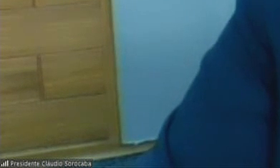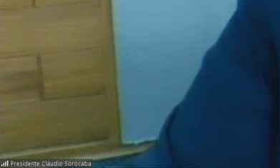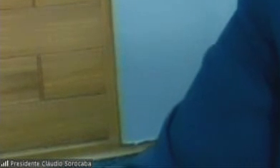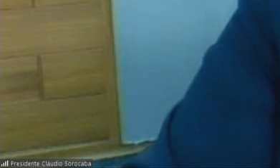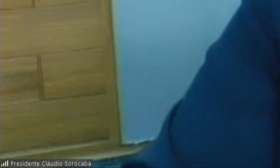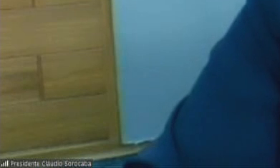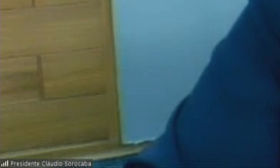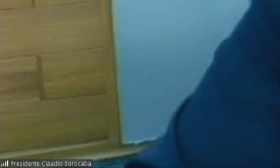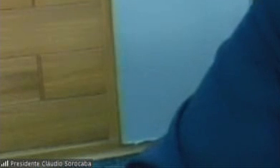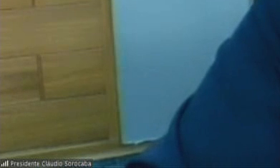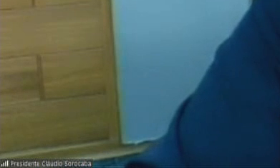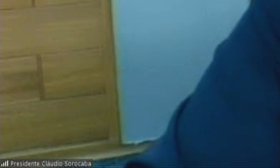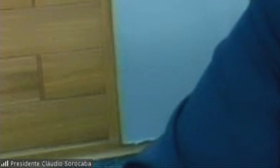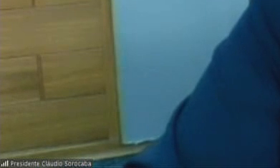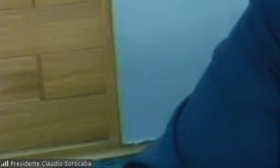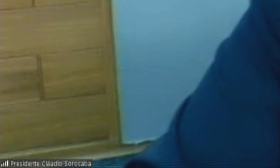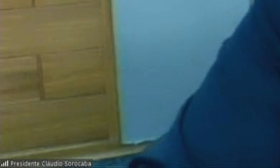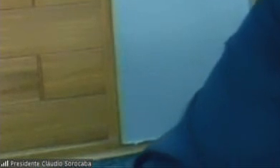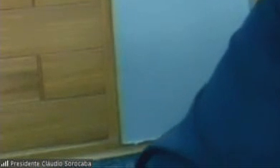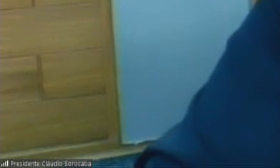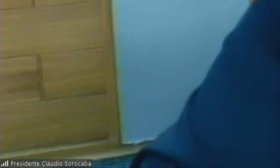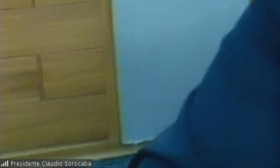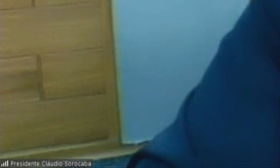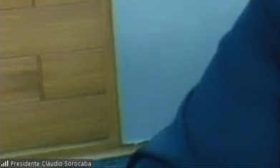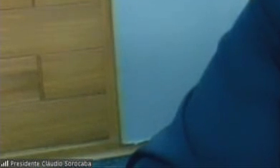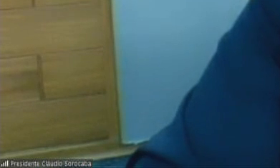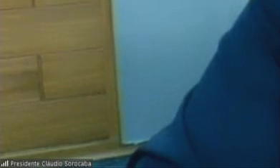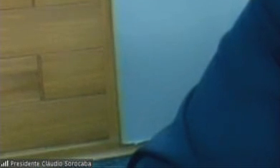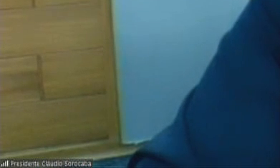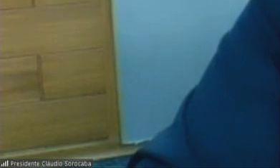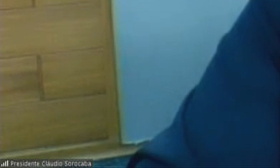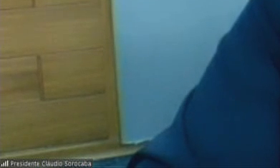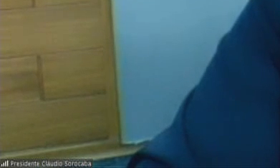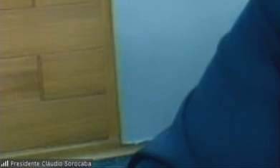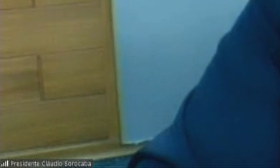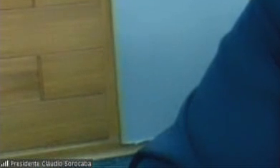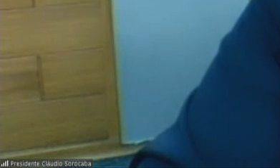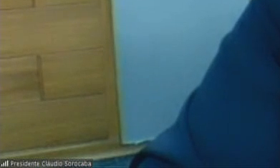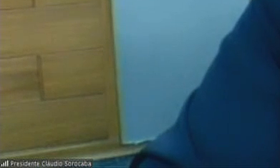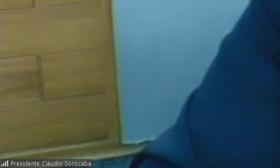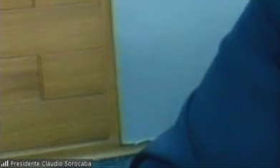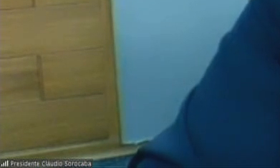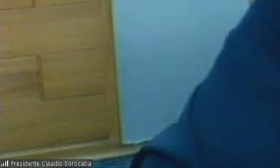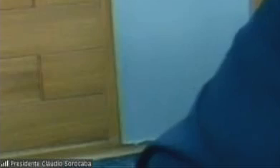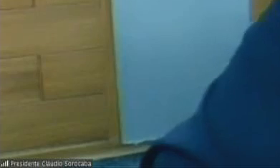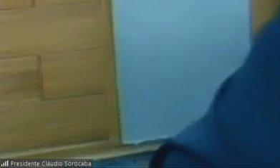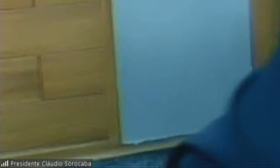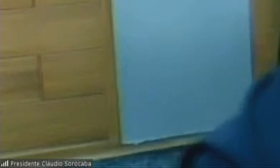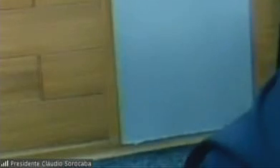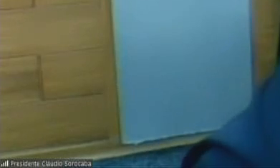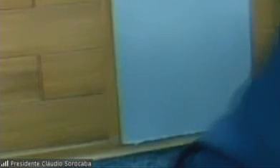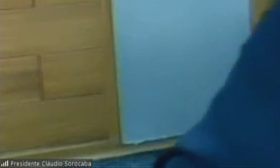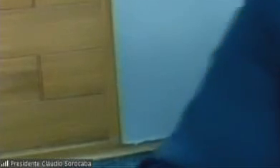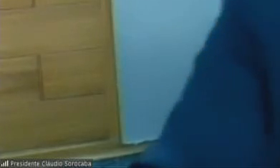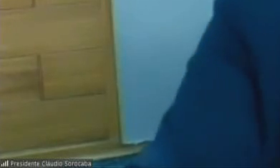218/2021, encerrada a discussão, eu vou colocar em votação.